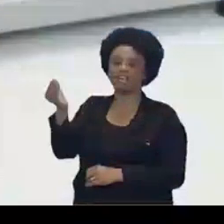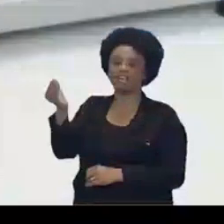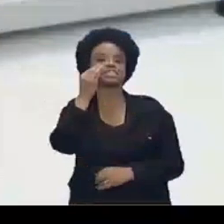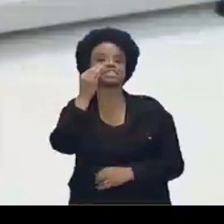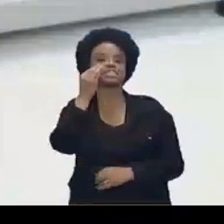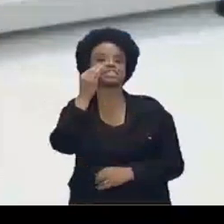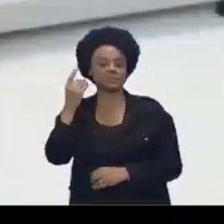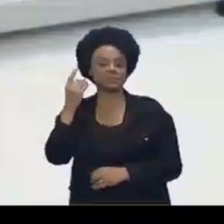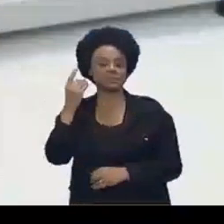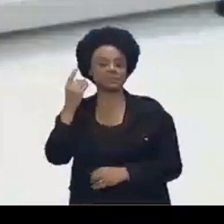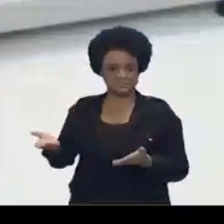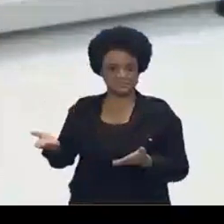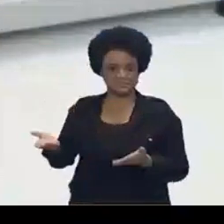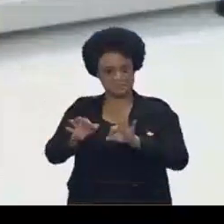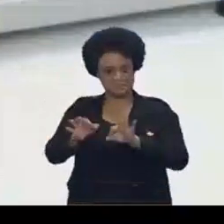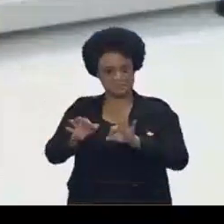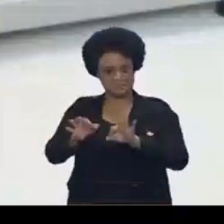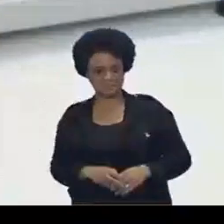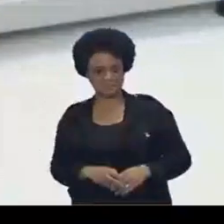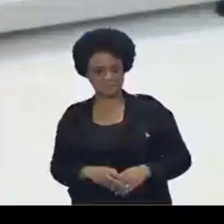experimento.